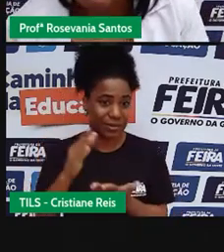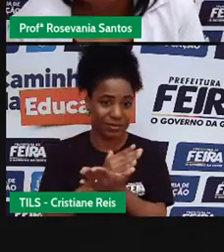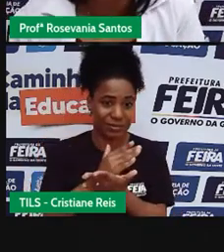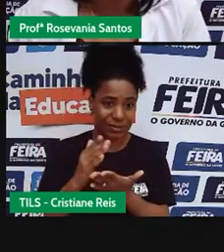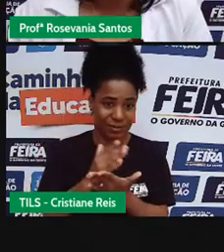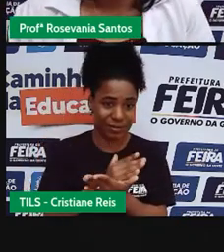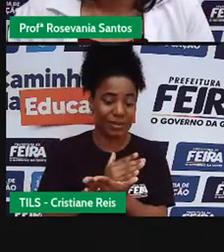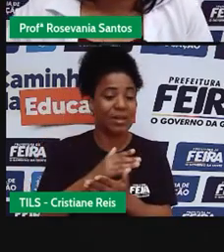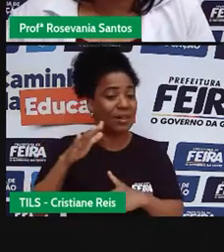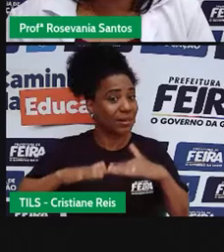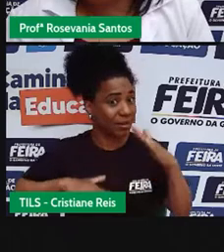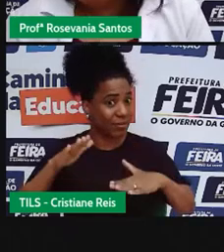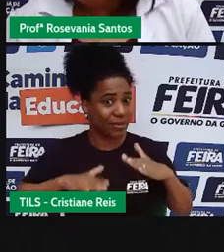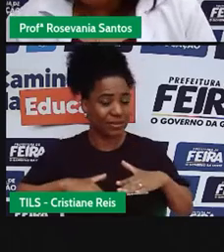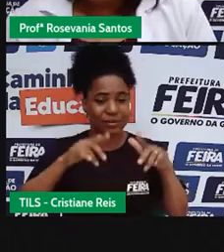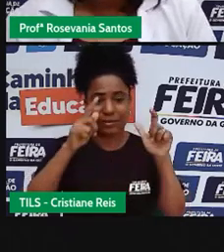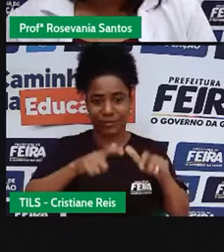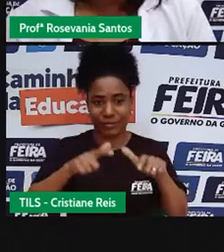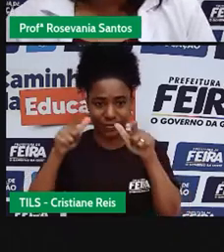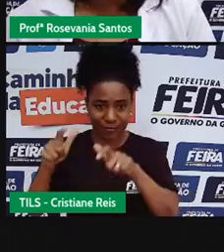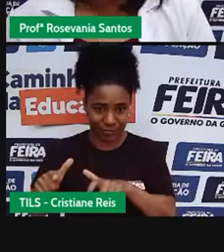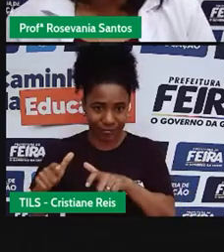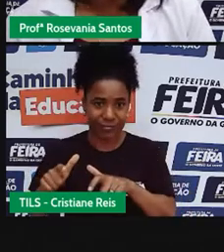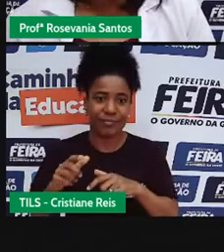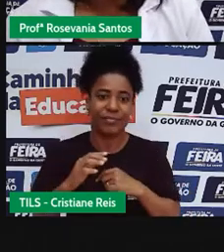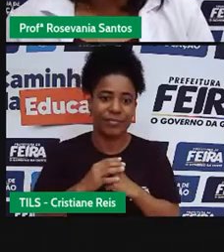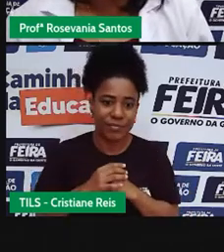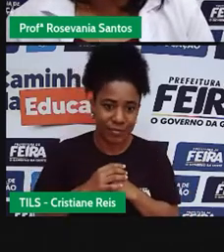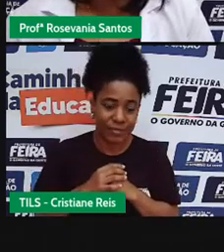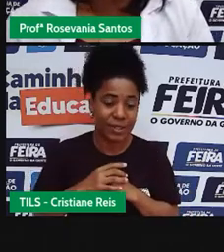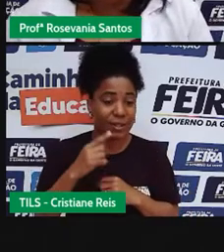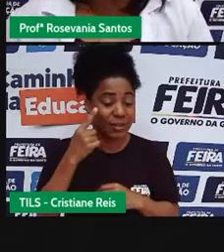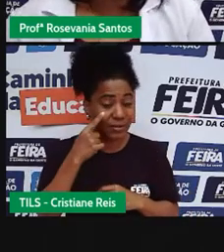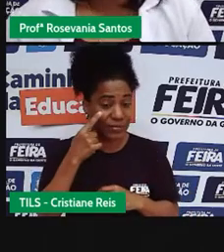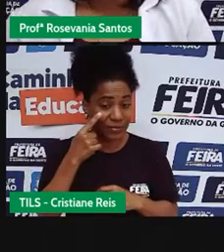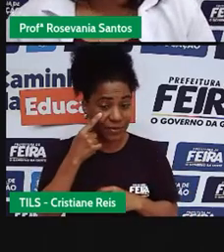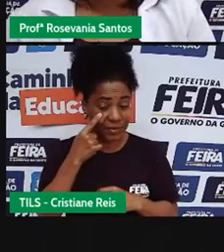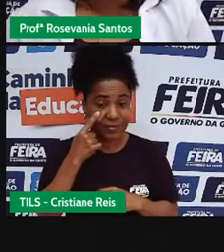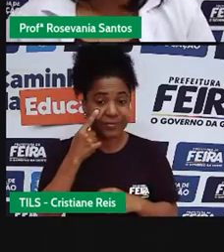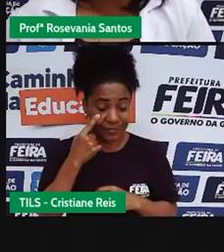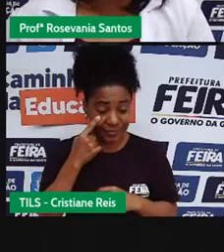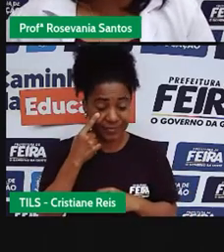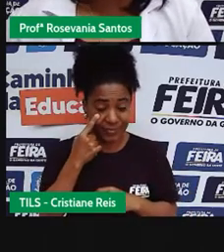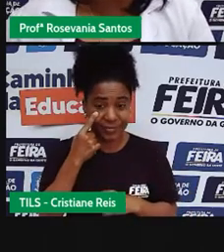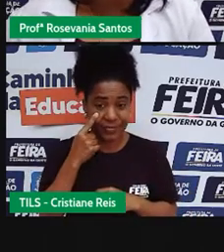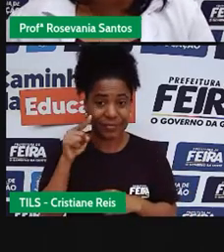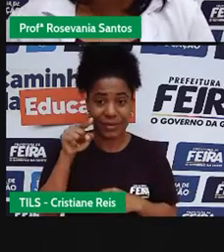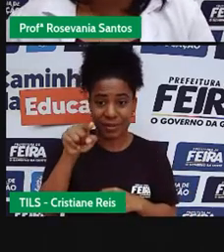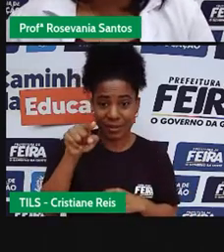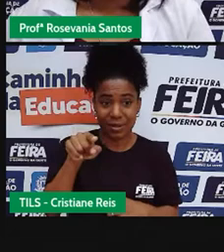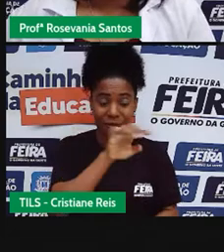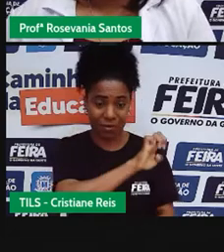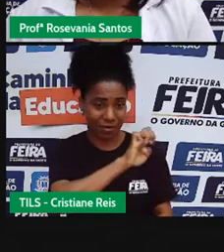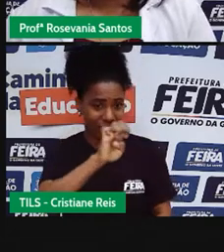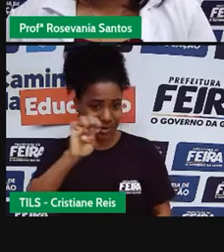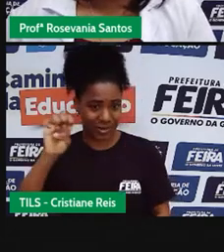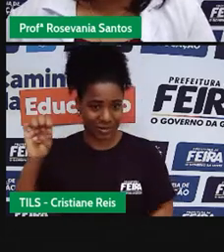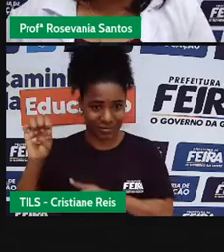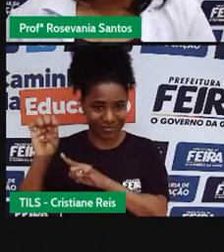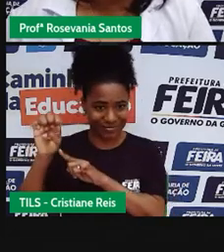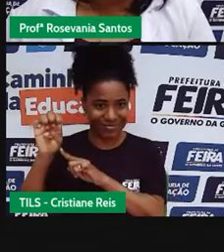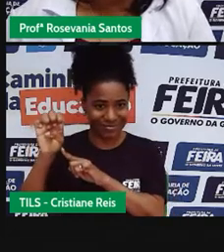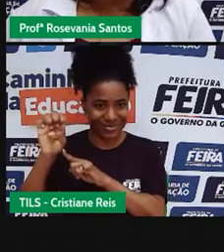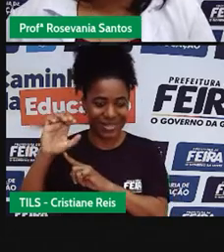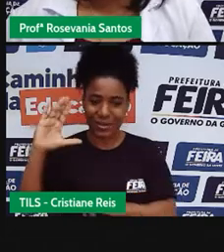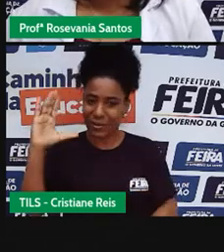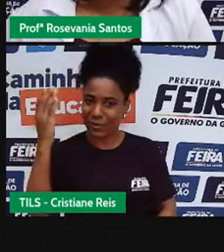está, né? Então, por exemplo, aqui a gente, logo de destaque, a gente percebe o equatorial, né? A gente tem